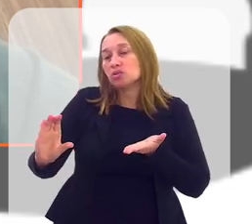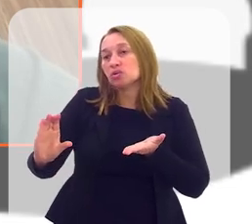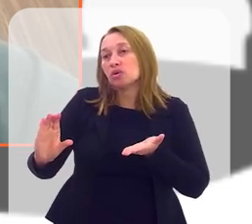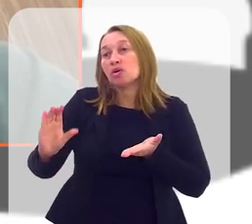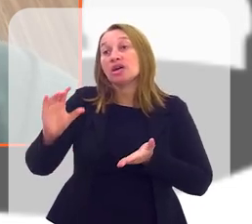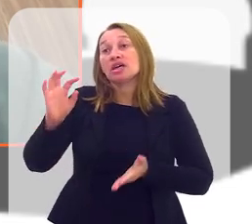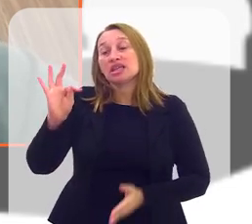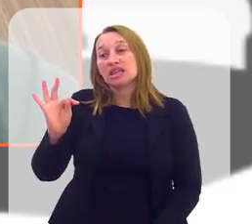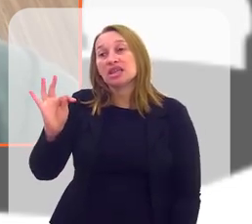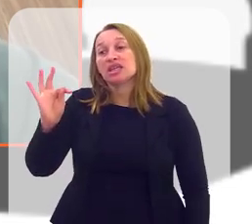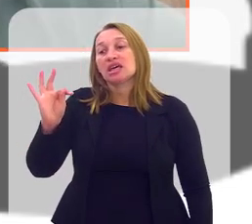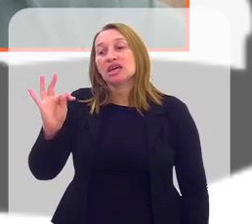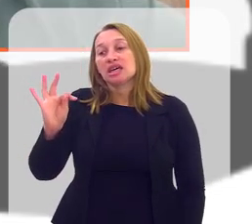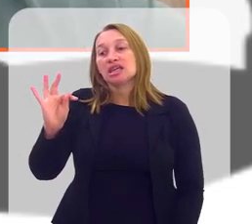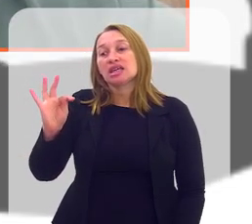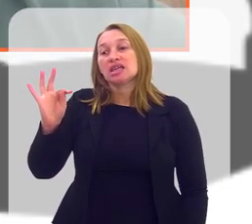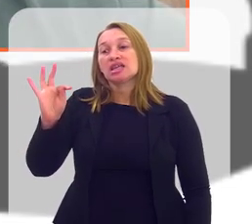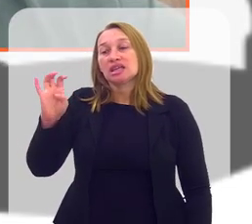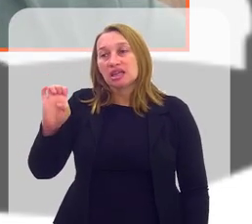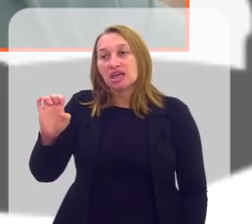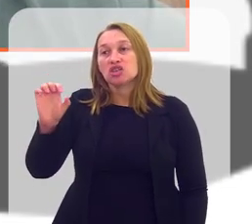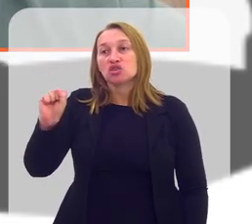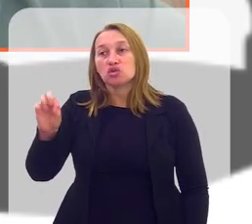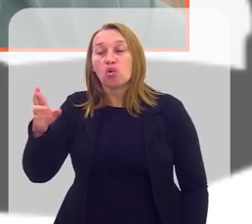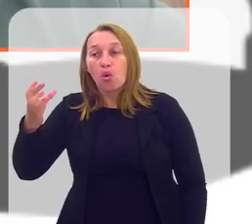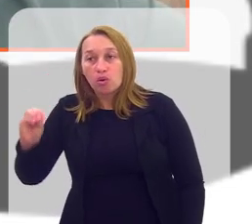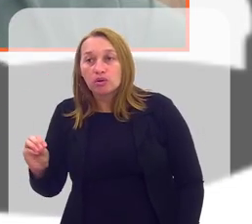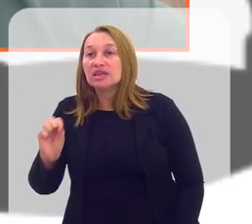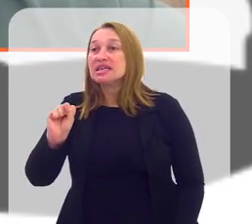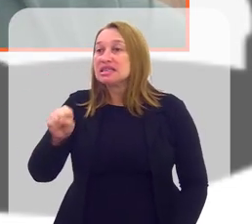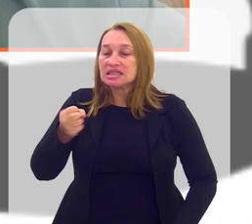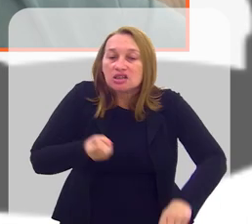para o Tesouro. Ele vai continuar sendo um fundo